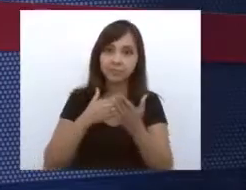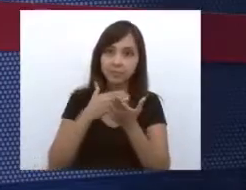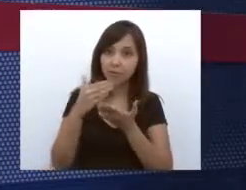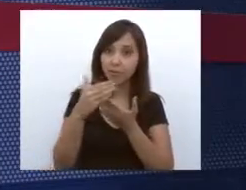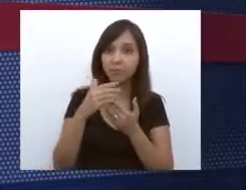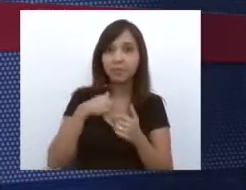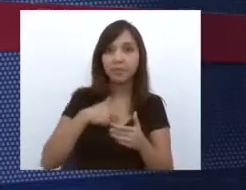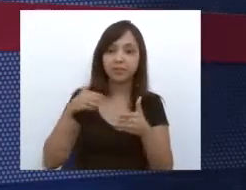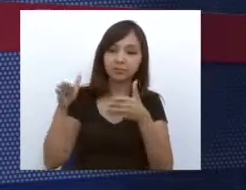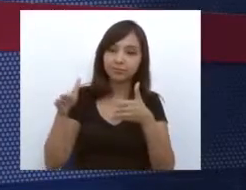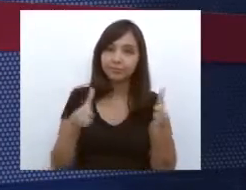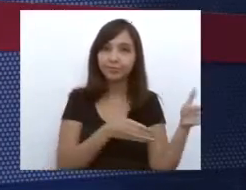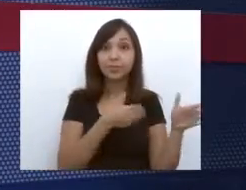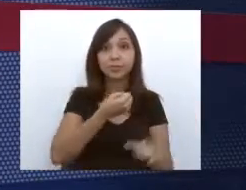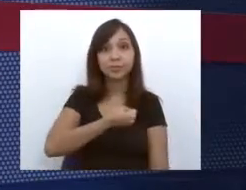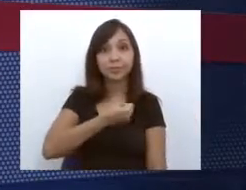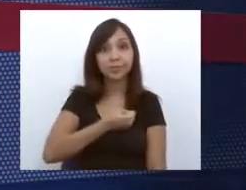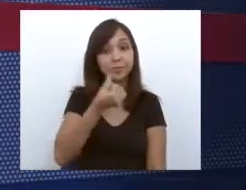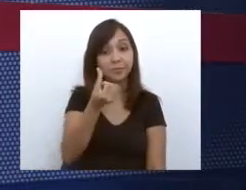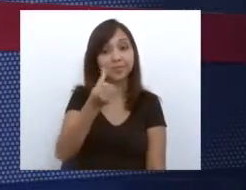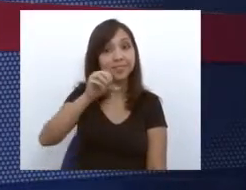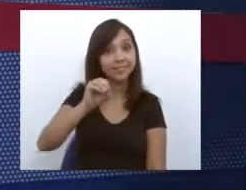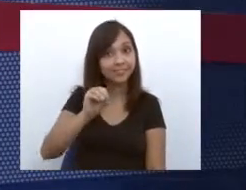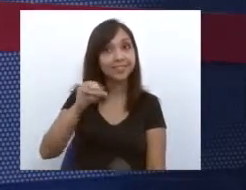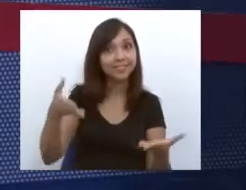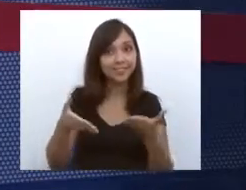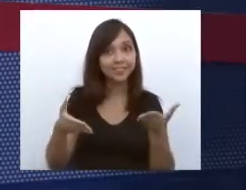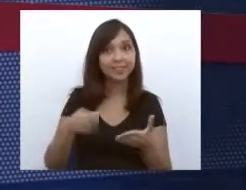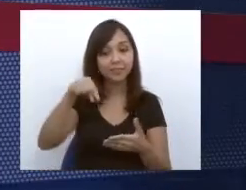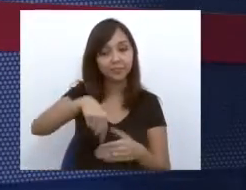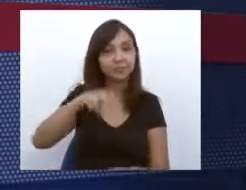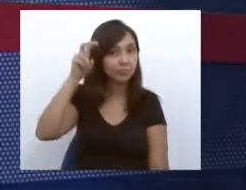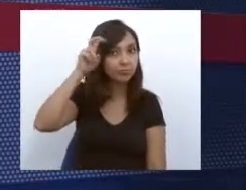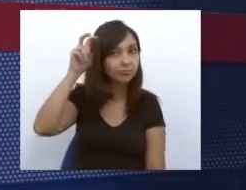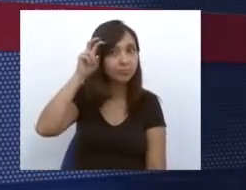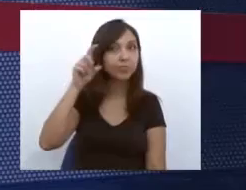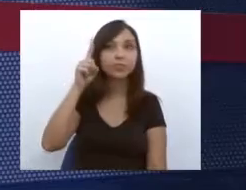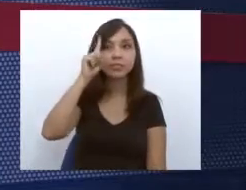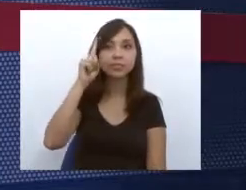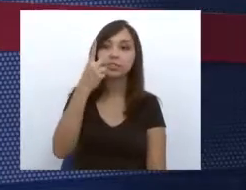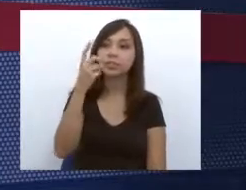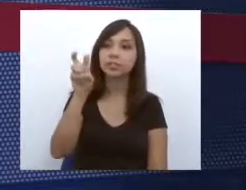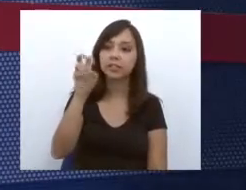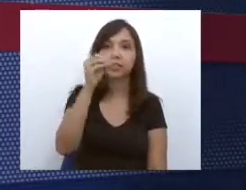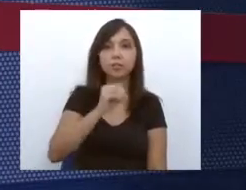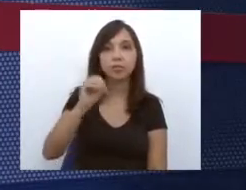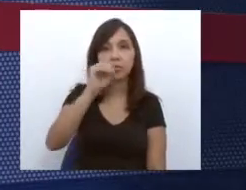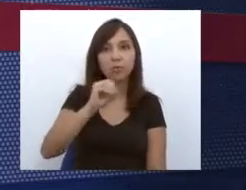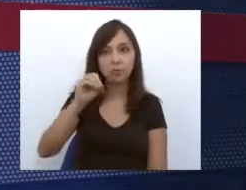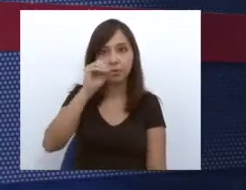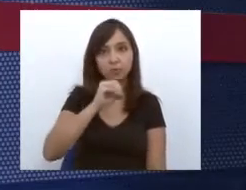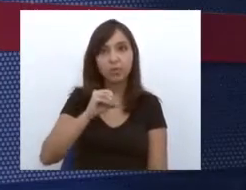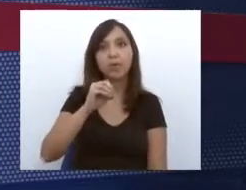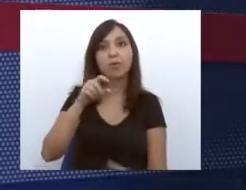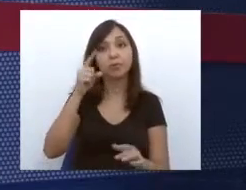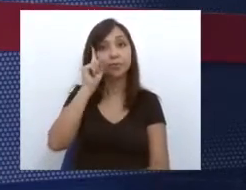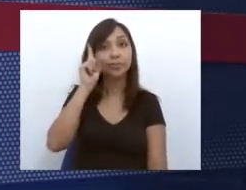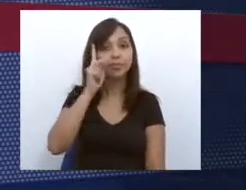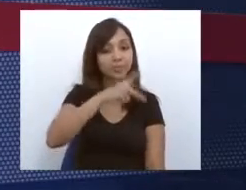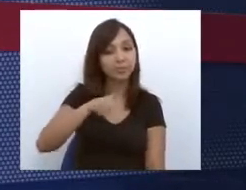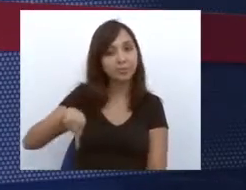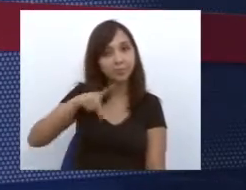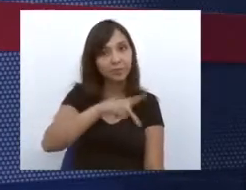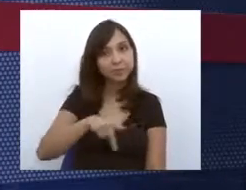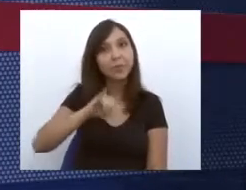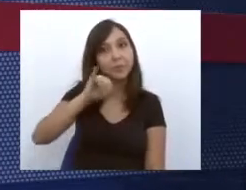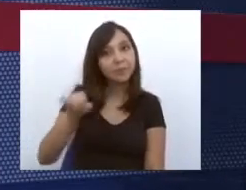a sessão ordinária de número 60, nesta quinta-feira, dia 15 de outubro, dia dos professores. Eu